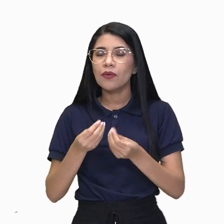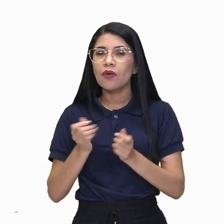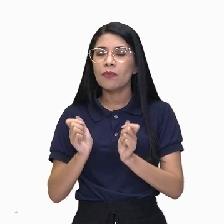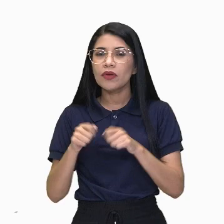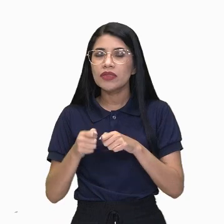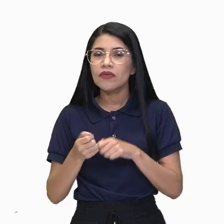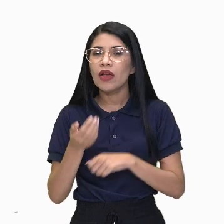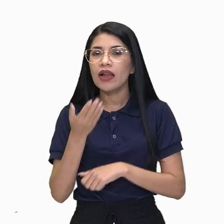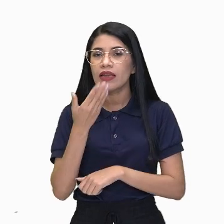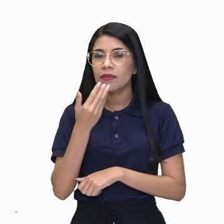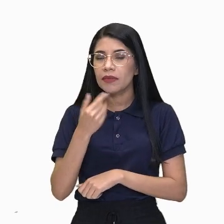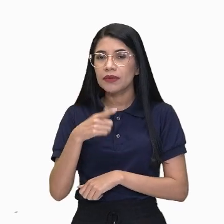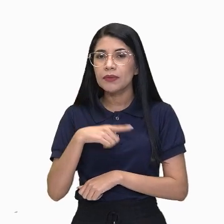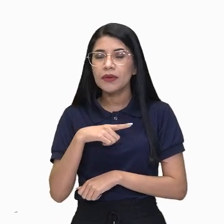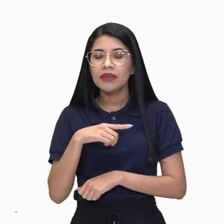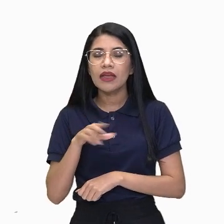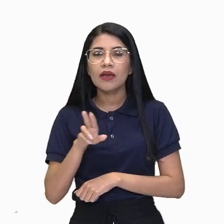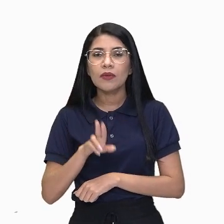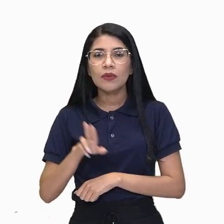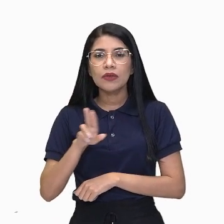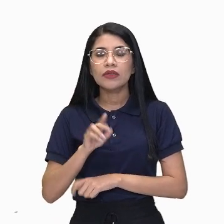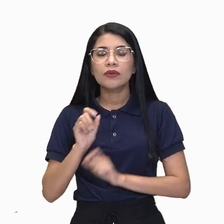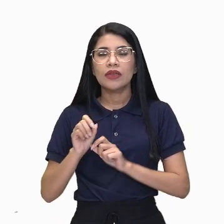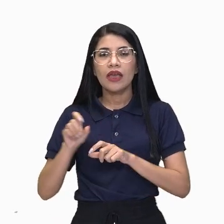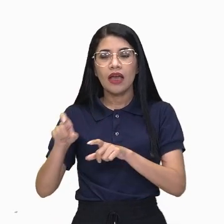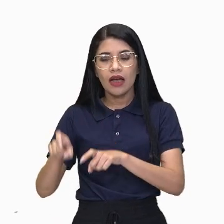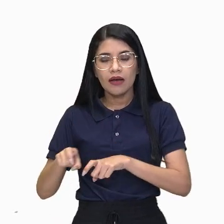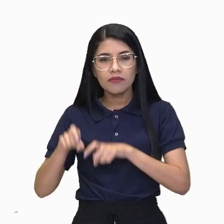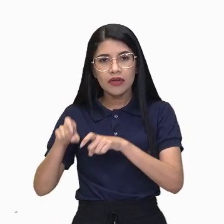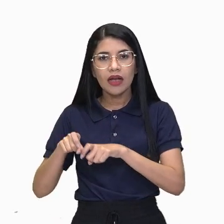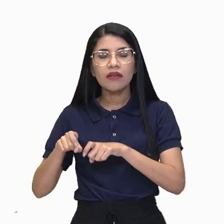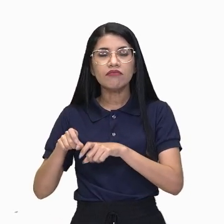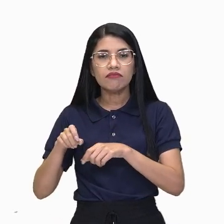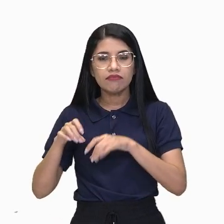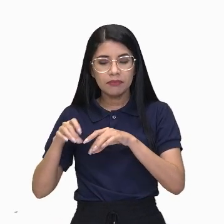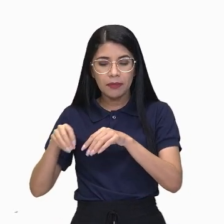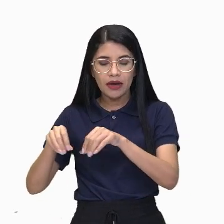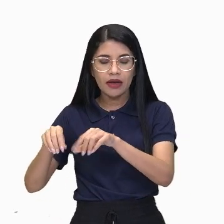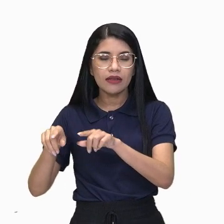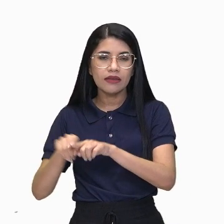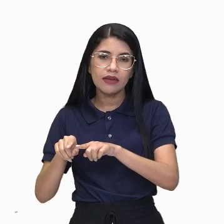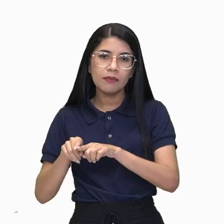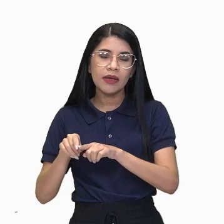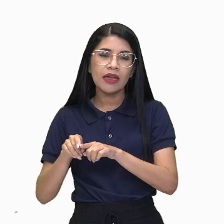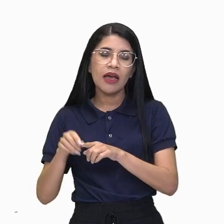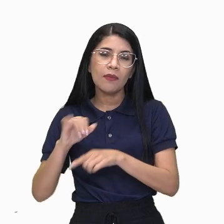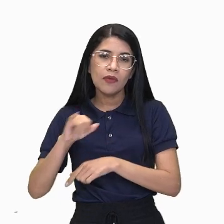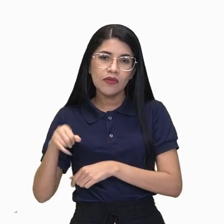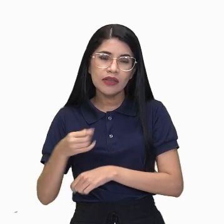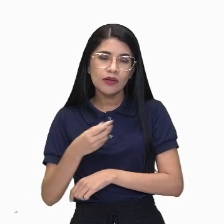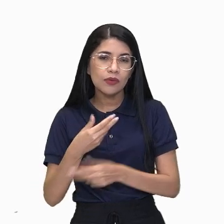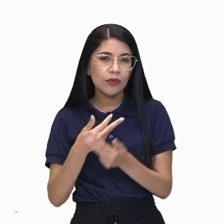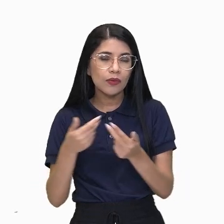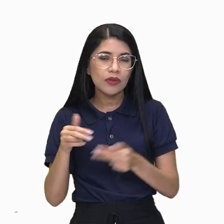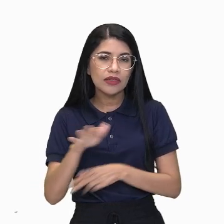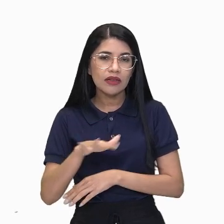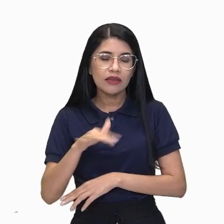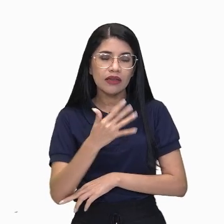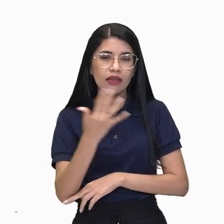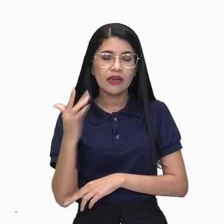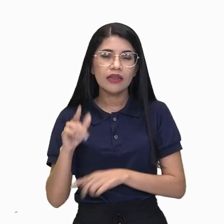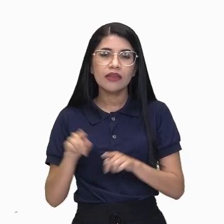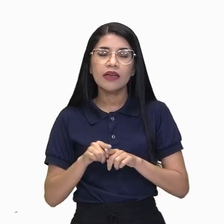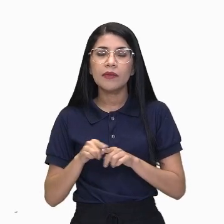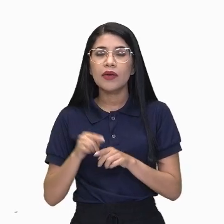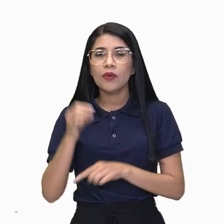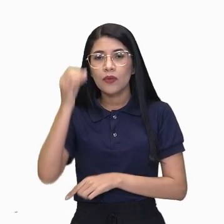diante do uso, né, dos recursos da natureza, o compartilhamento do próprio conhecimento que é adquirido,